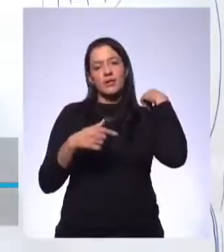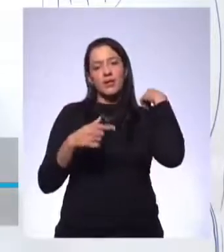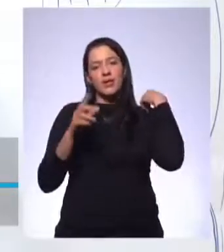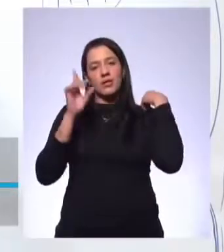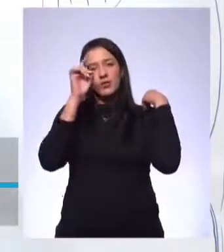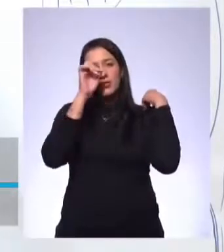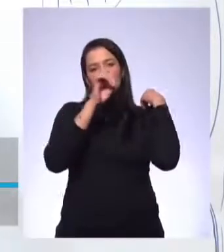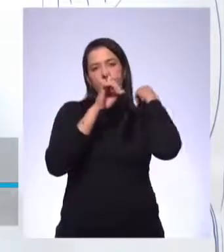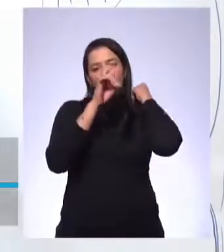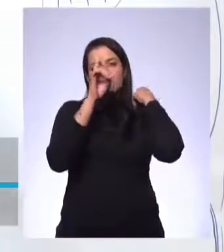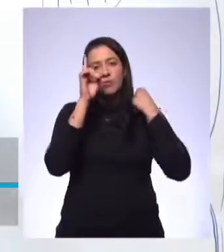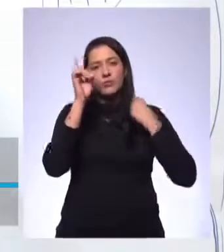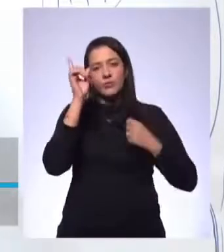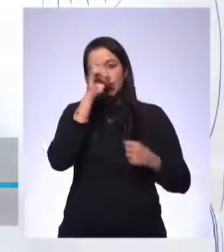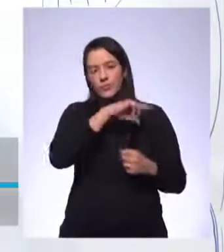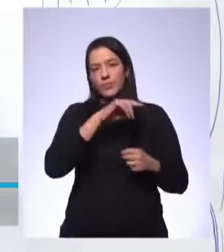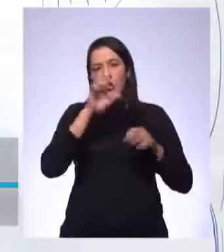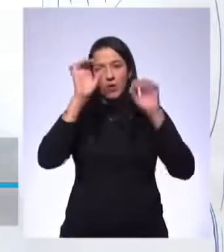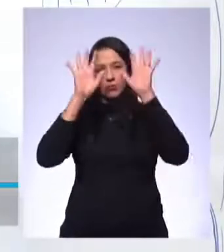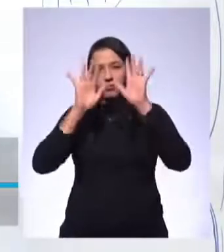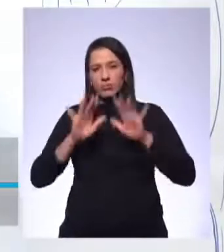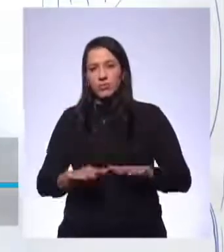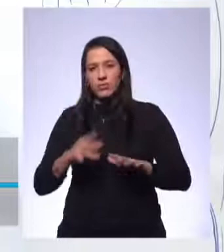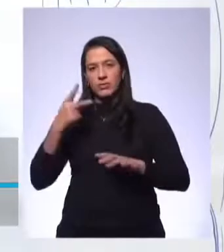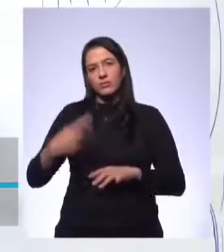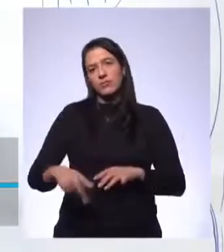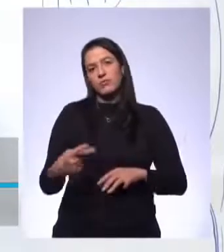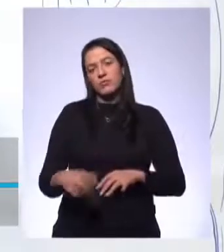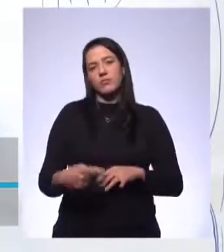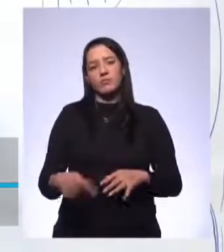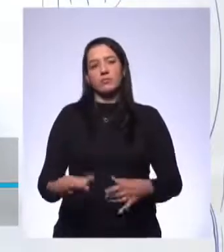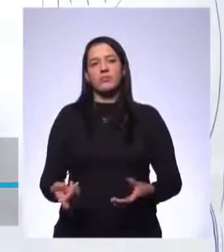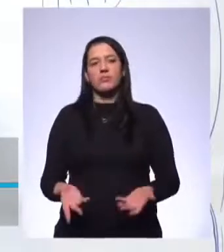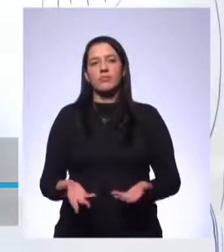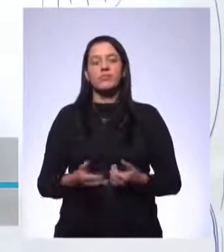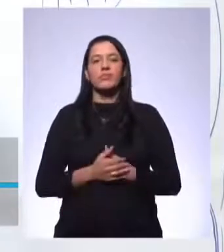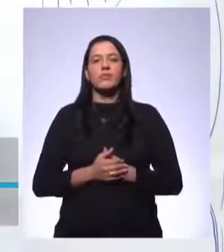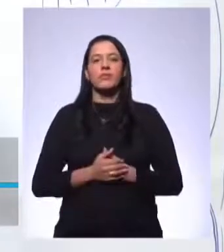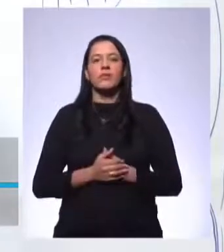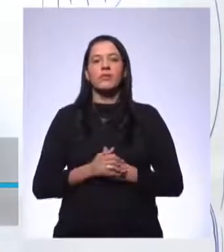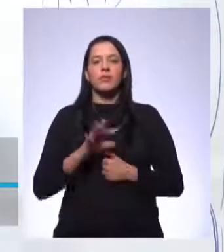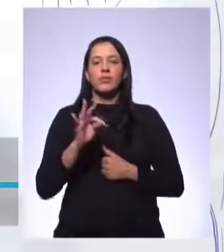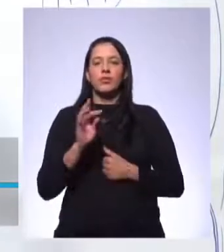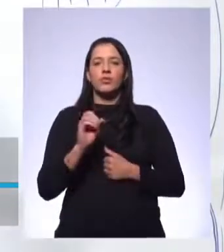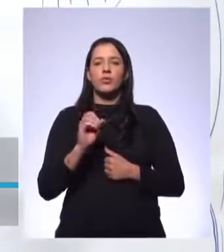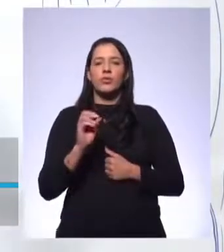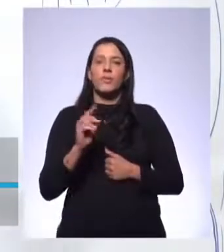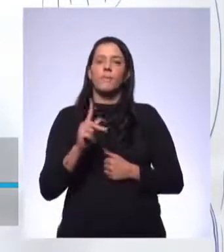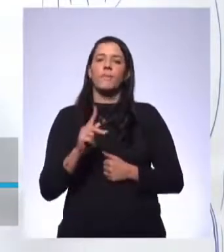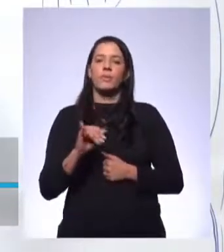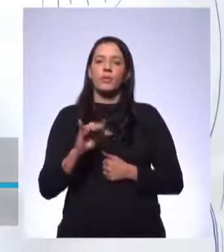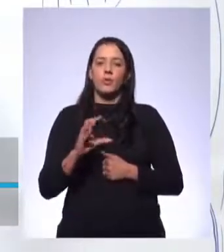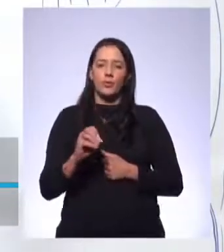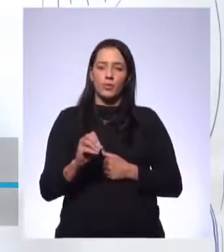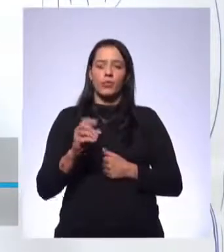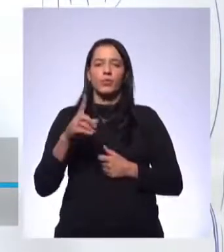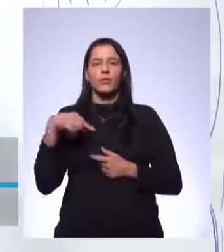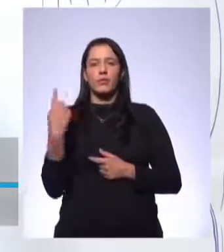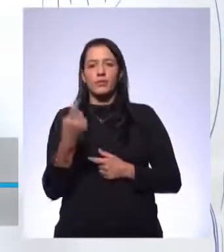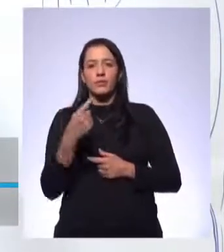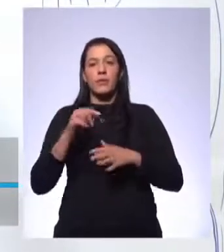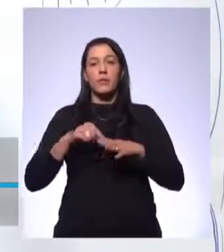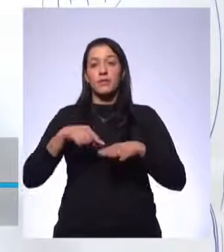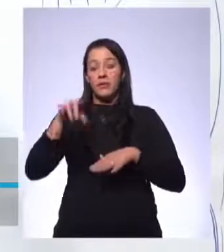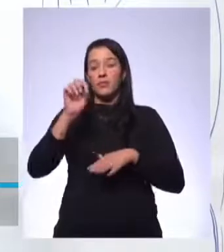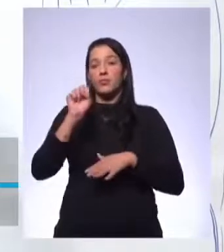trópicos, né? Sobretudo aqui no trópico de Capricórnio. Sim. Aqui é difícil. Aí se você descer um pouquinho mais e tal, lá para o sul e